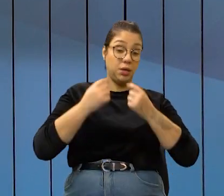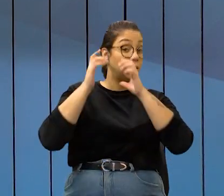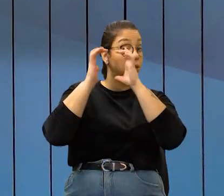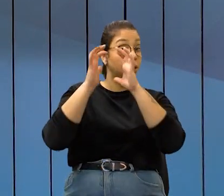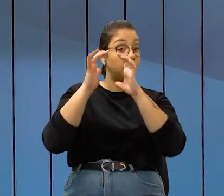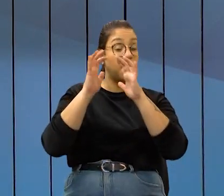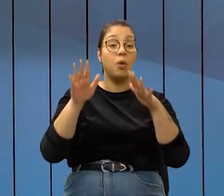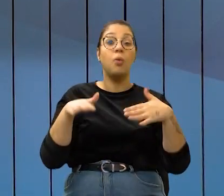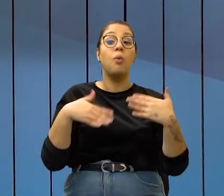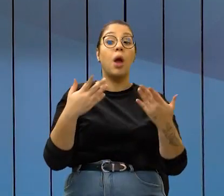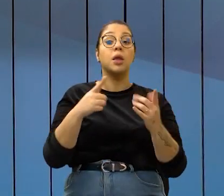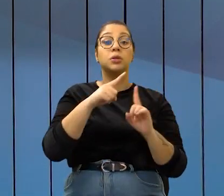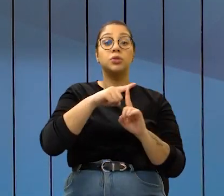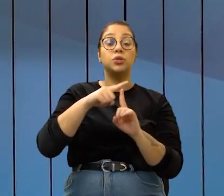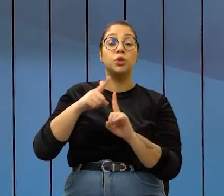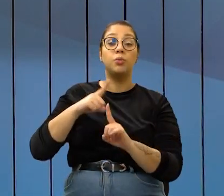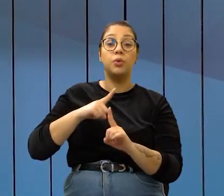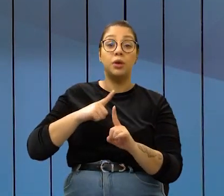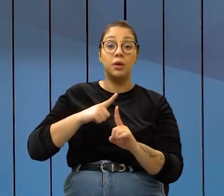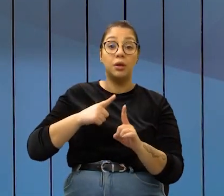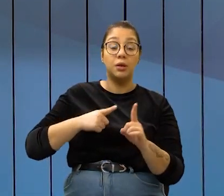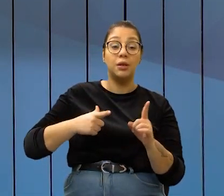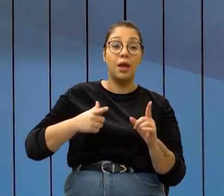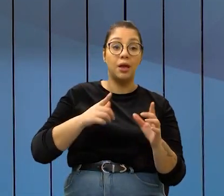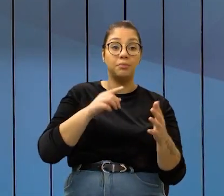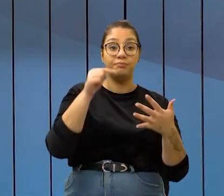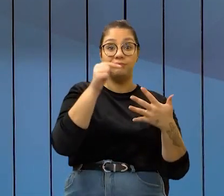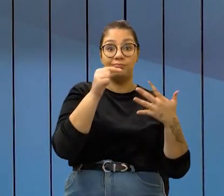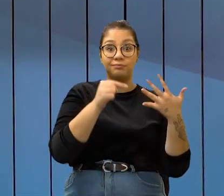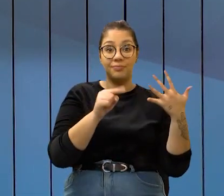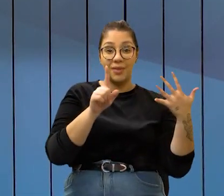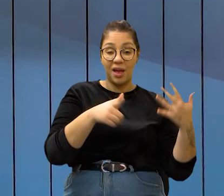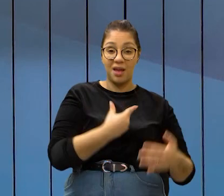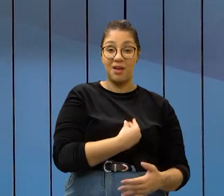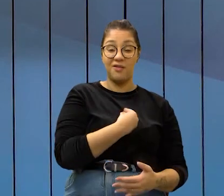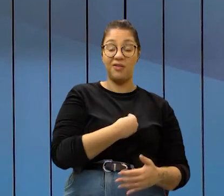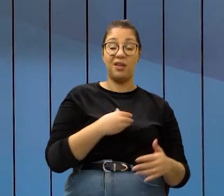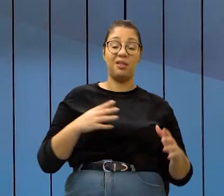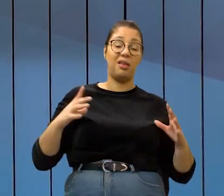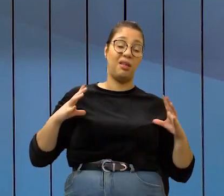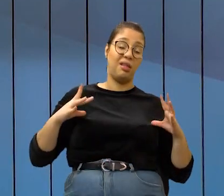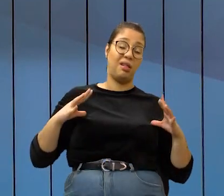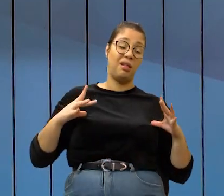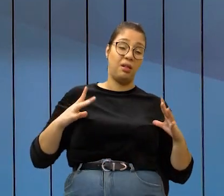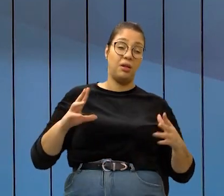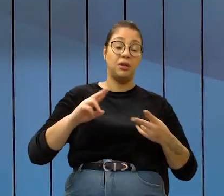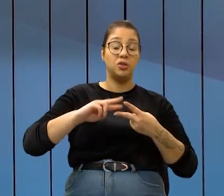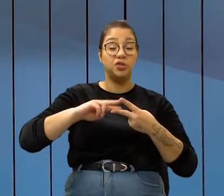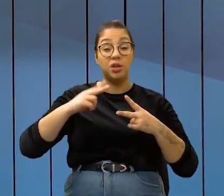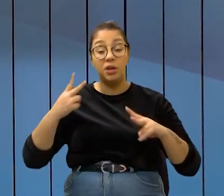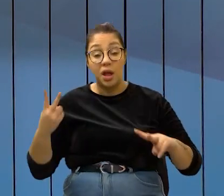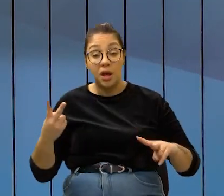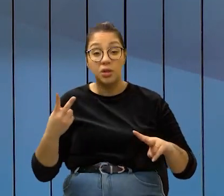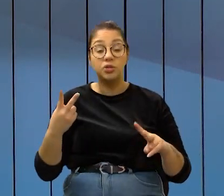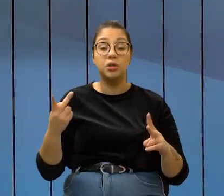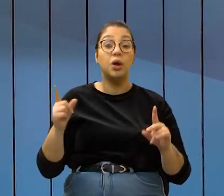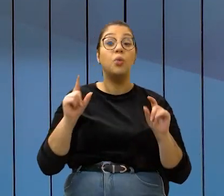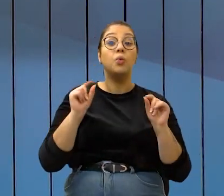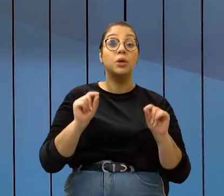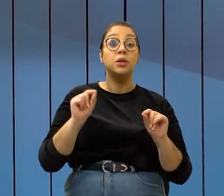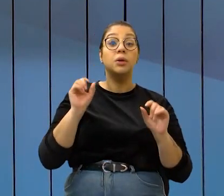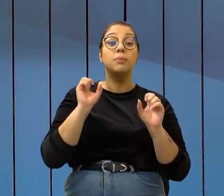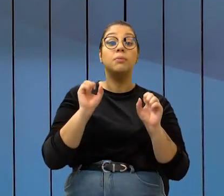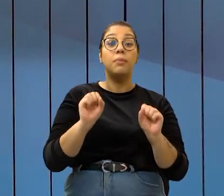cerebral. Quais são os fatores que estão envolvidos aí? É vida sedentária? É genética? O